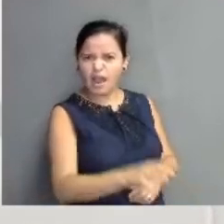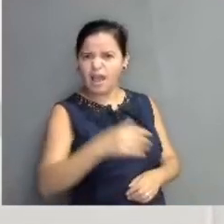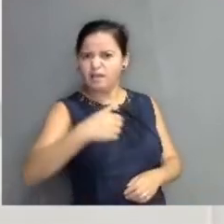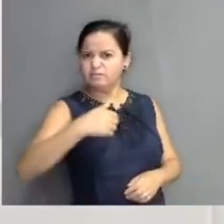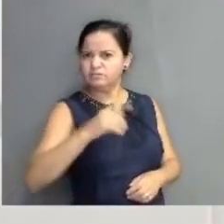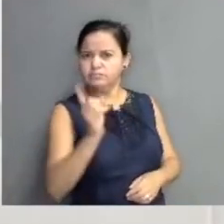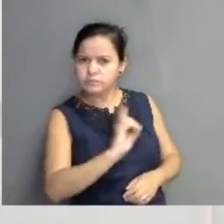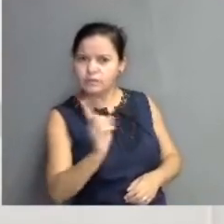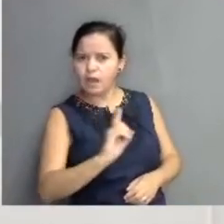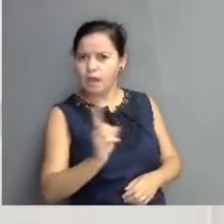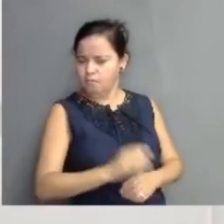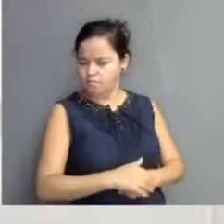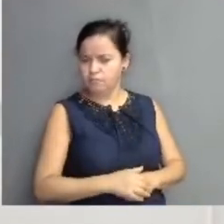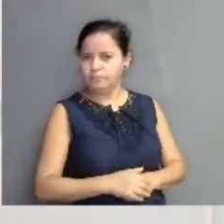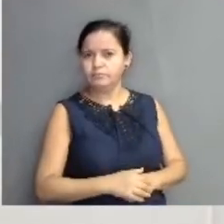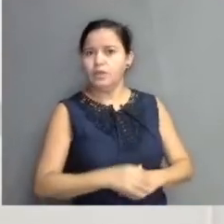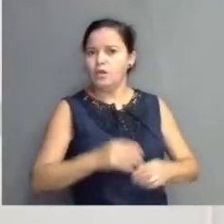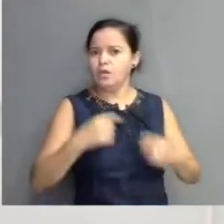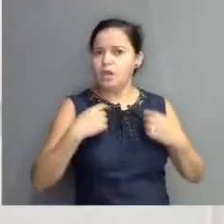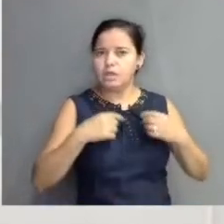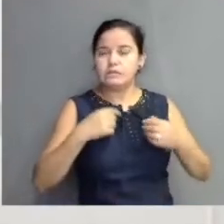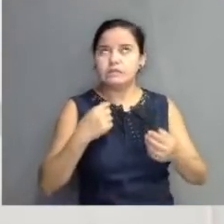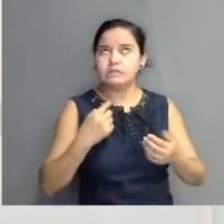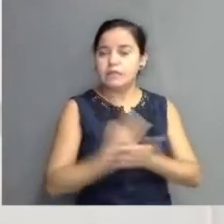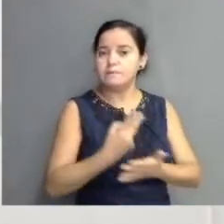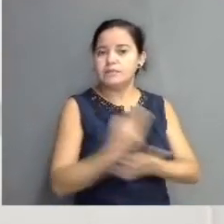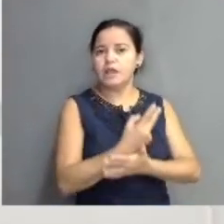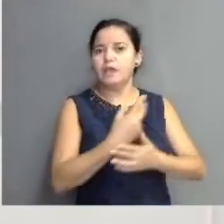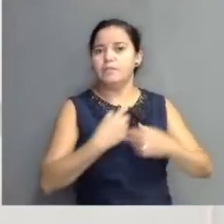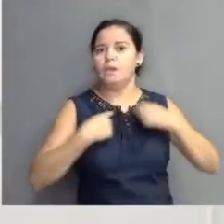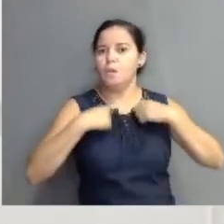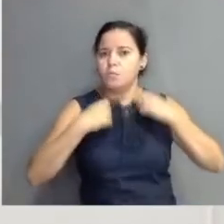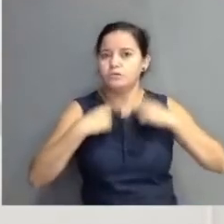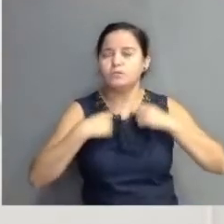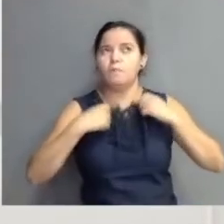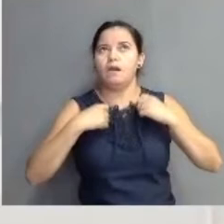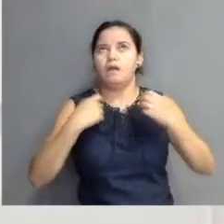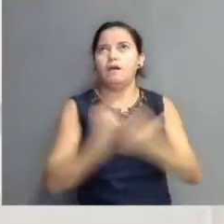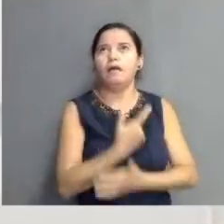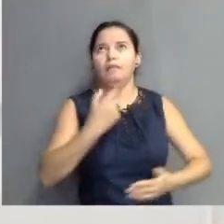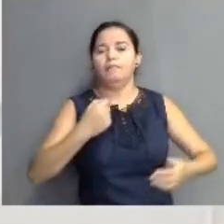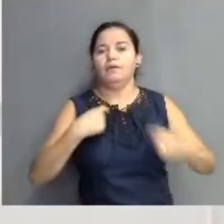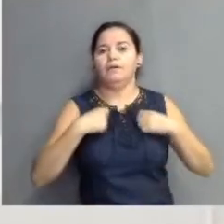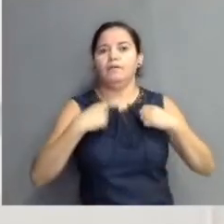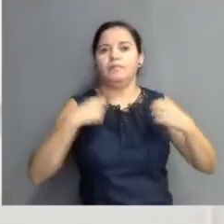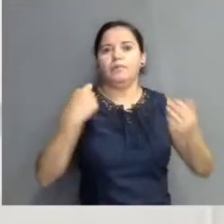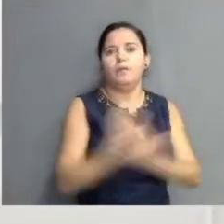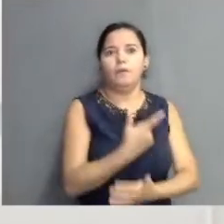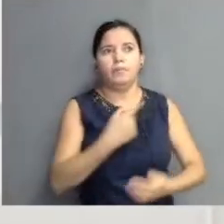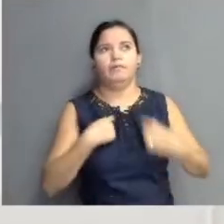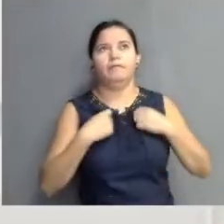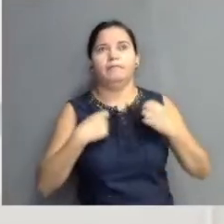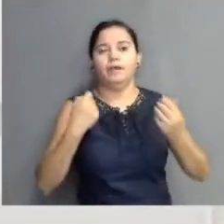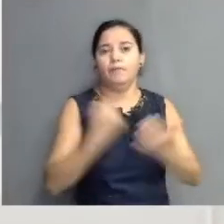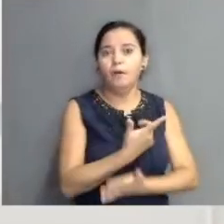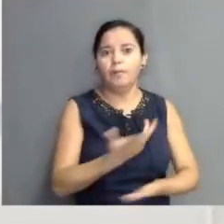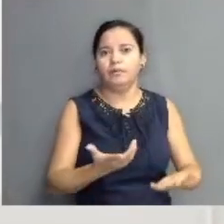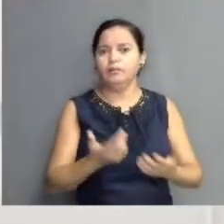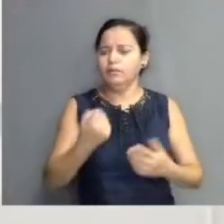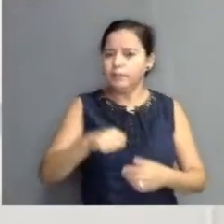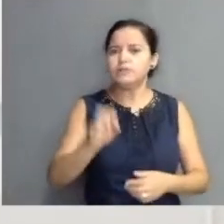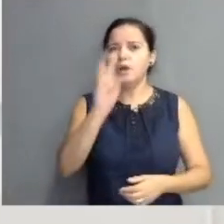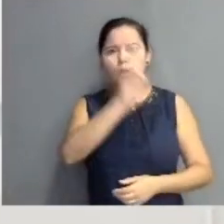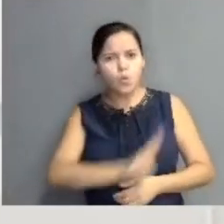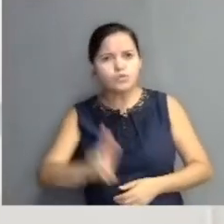comprar uma roupa nova? Será que tem roupas que a gente não pode customizar, que a gente não pode fazer com que ela fique com a cara nova? Será que a gente